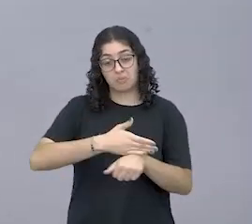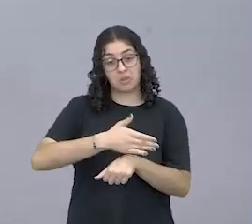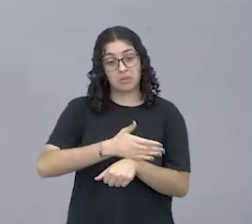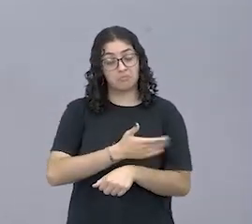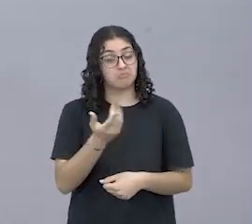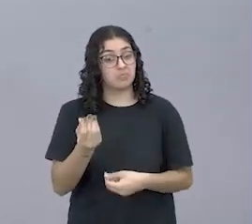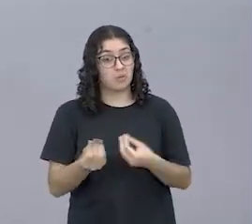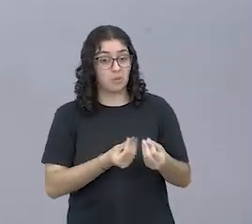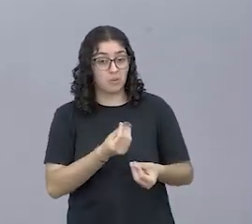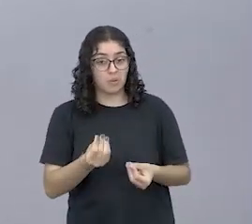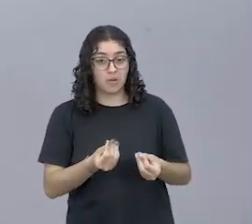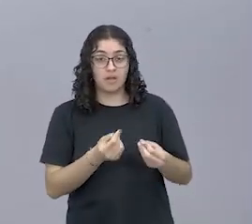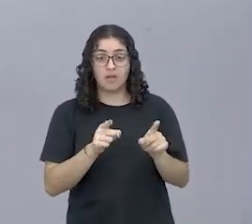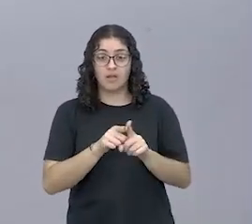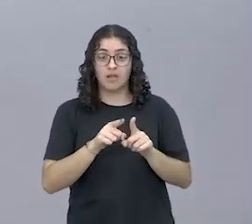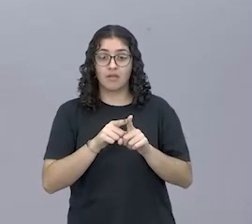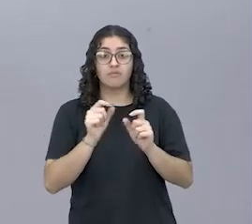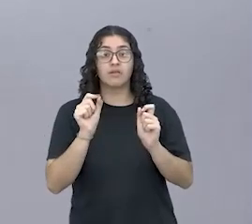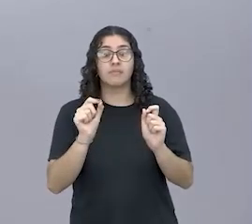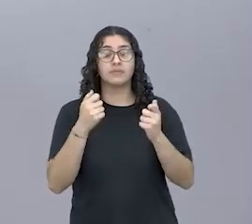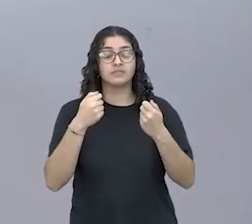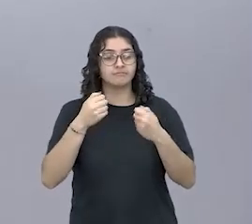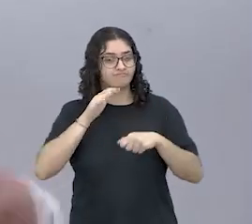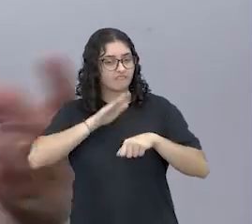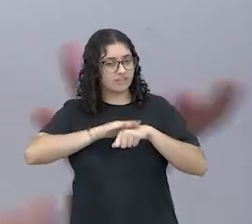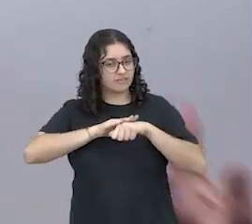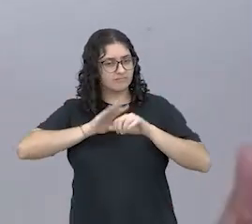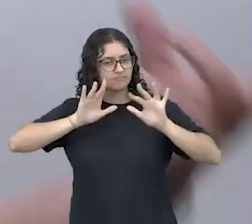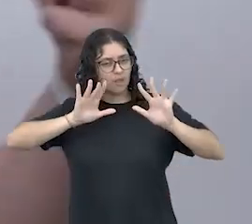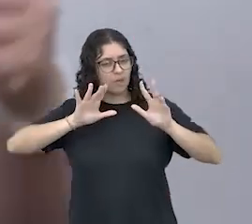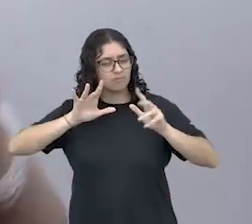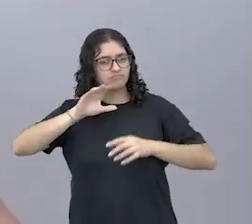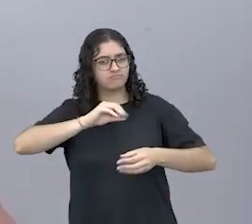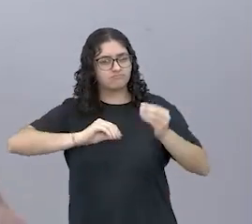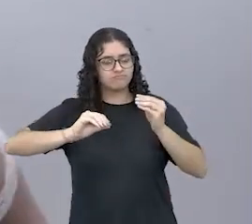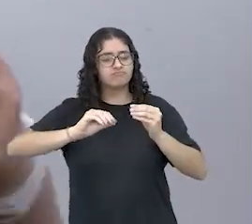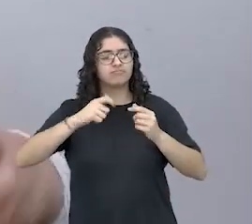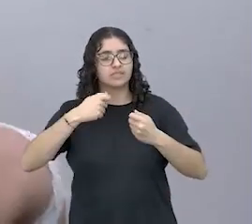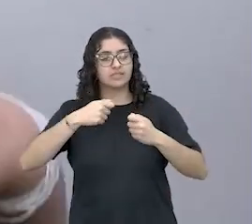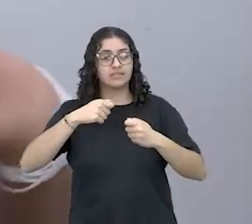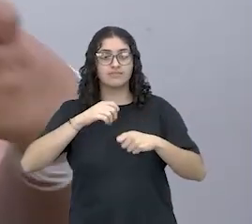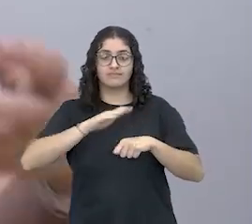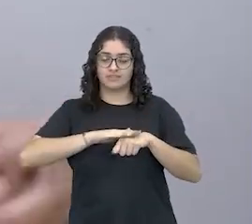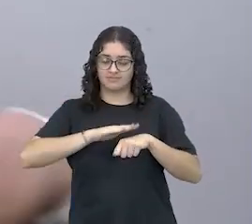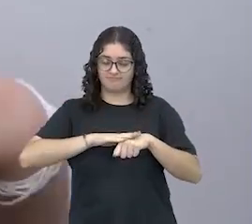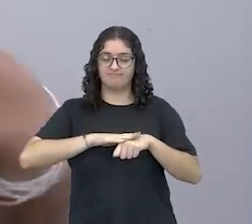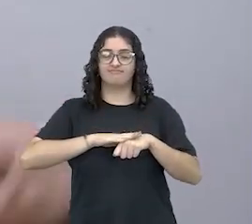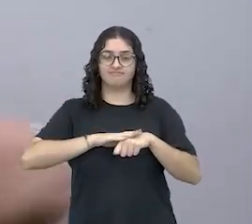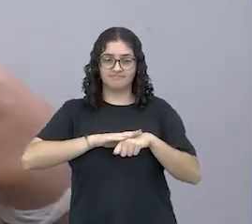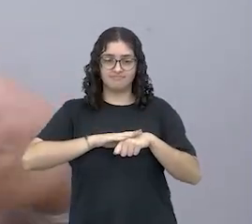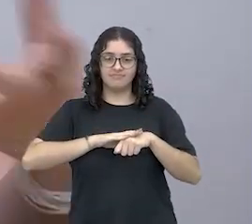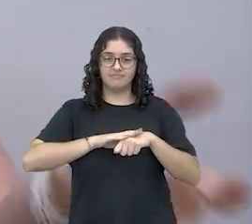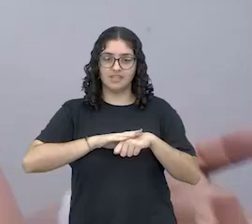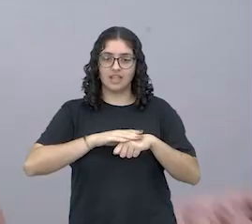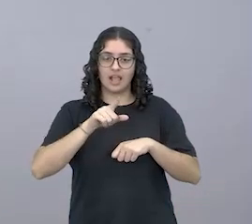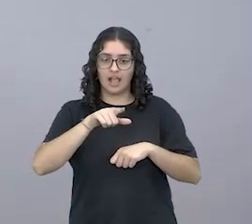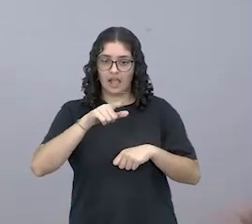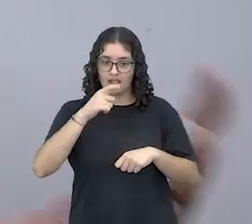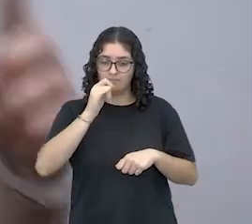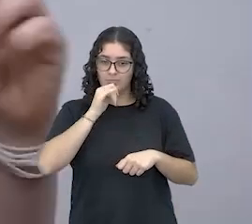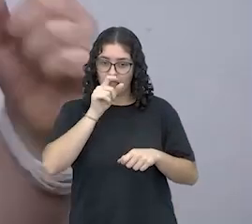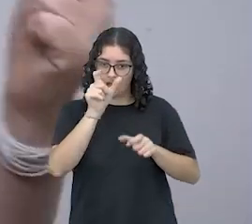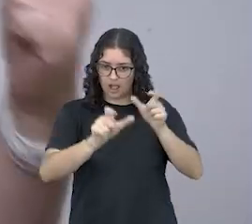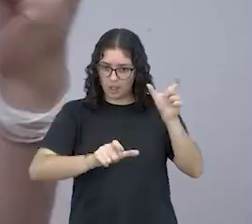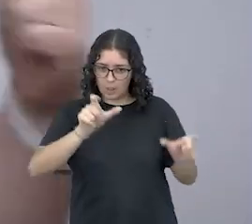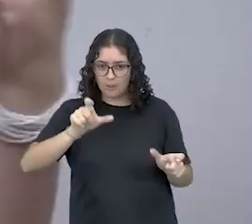gente trabalha muito com mão na massa, né? Então, são projetos que a gente vai desenvolvendo que eles vão ter que fazer alguma